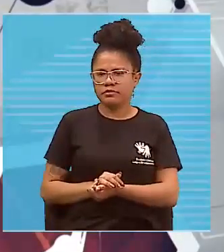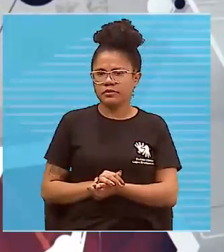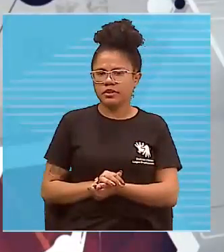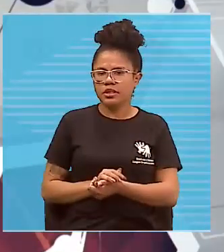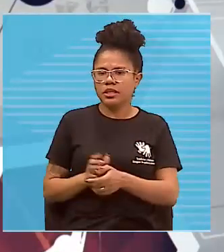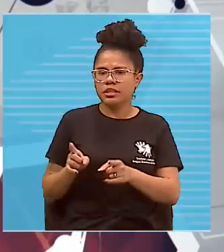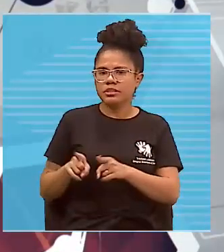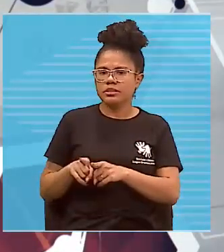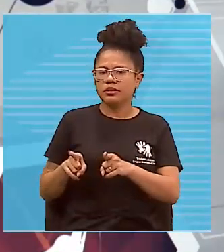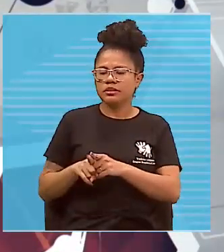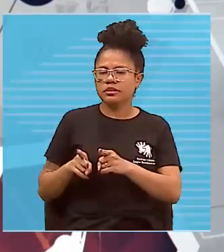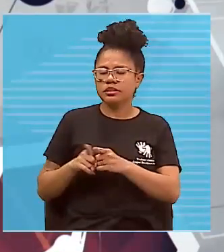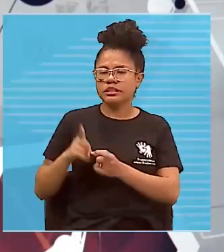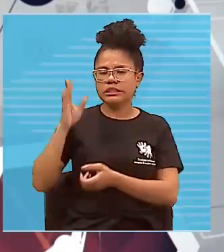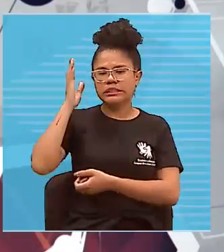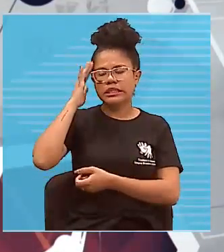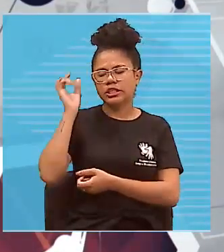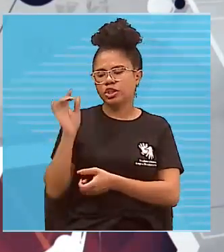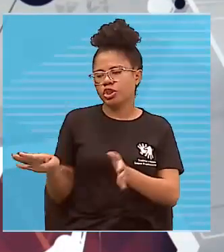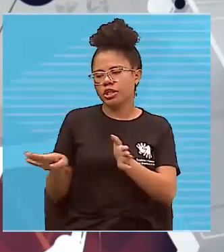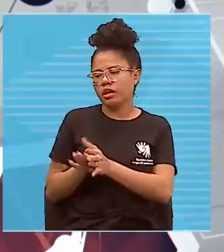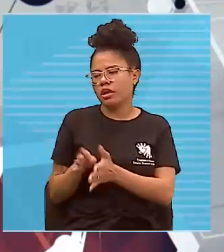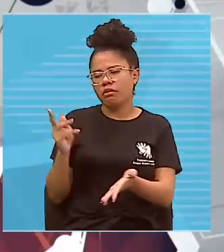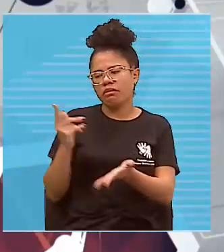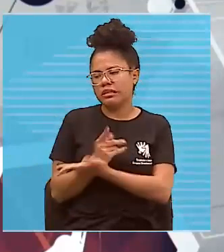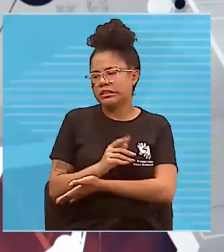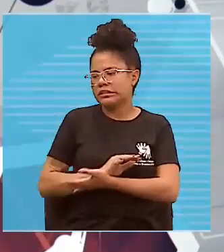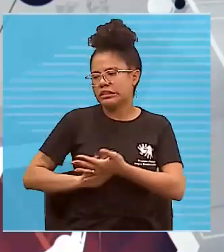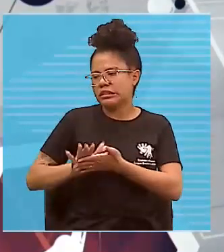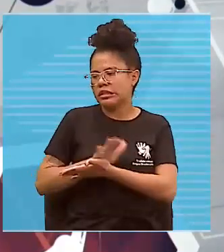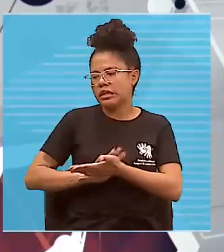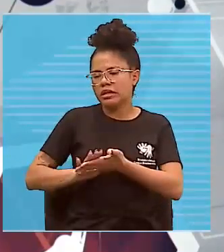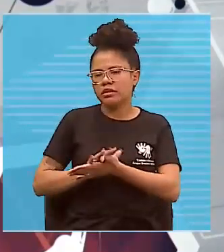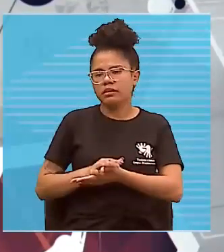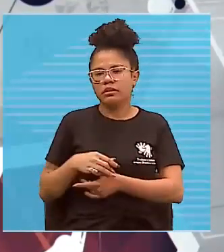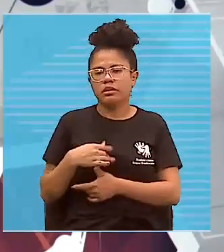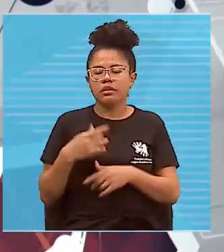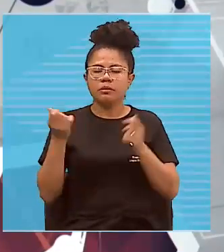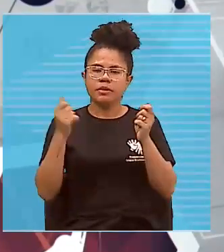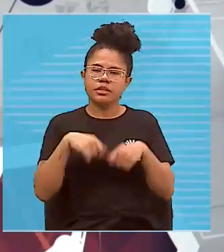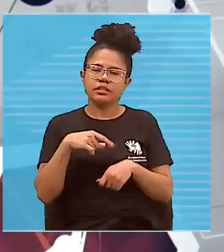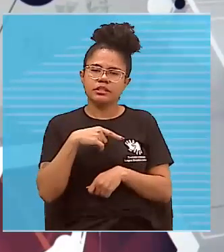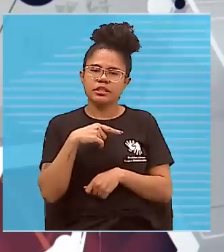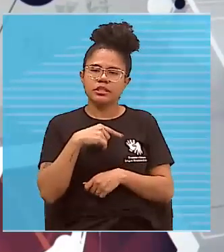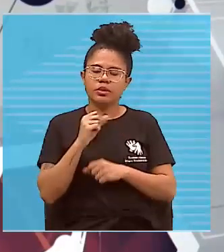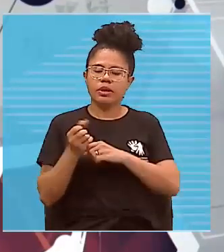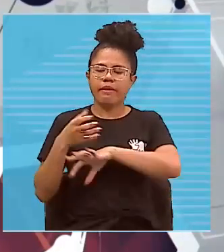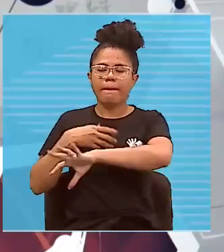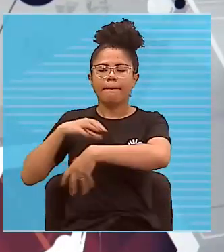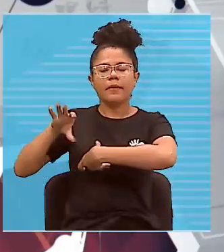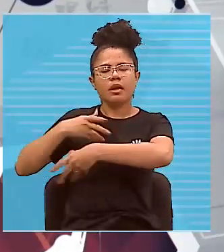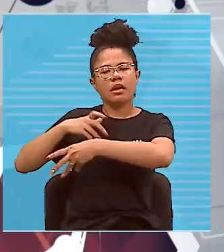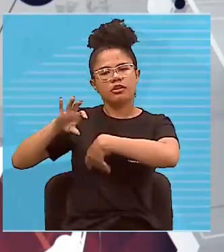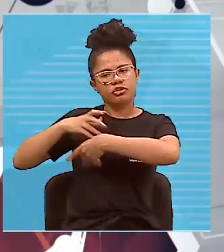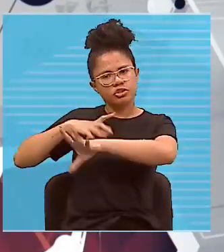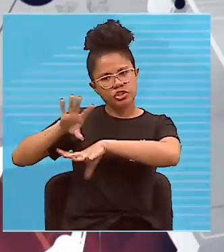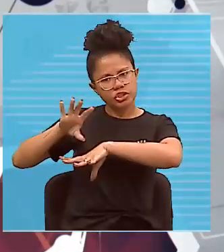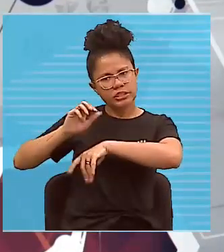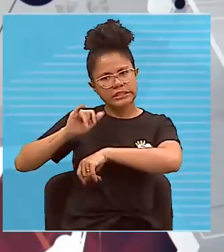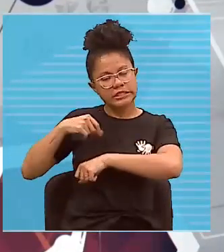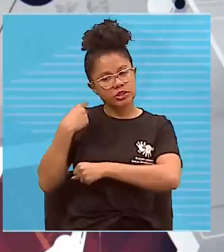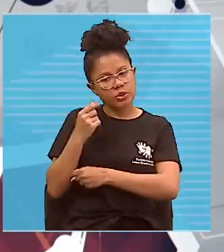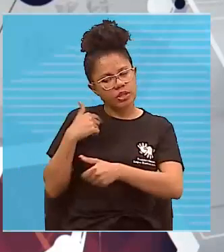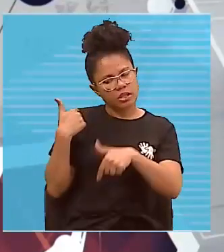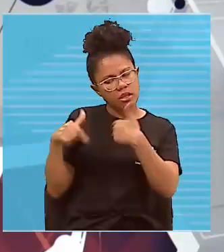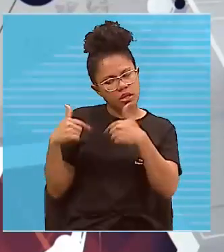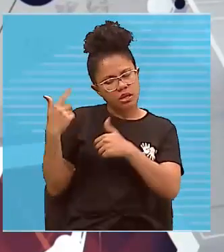entender principalmente isso. Não é só chegar, ah, não vai acontecer nada. A gente tem que ter sensibilidade quando a gente trabalha com